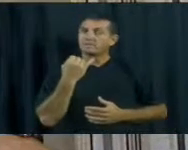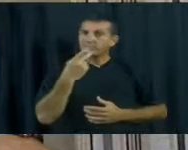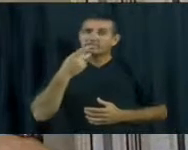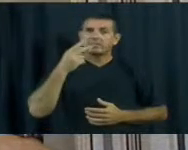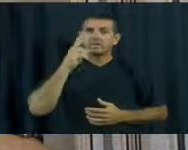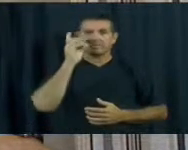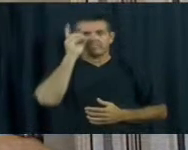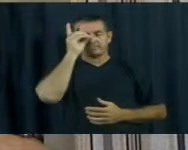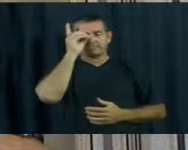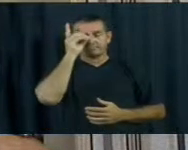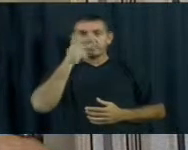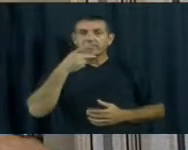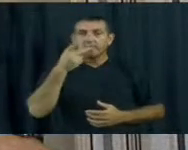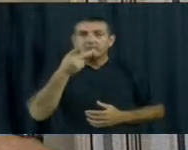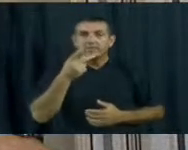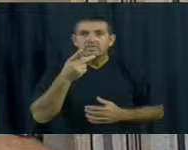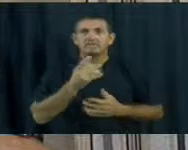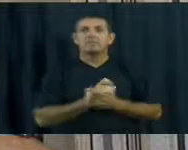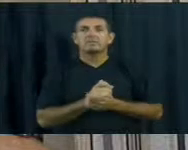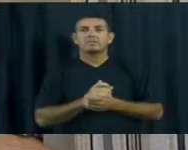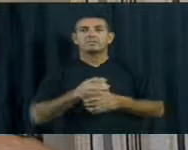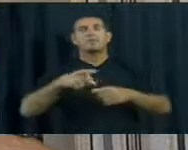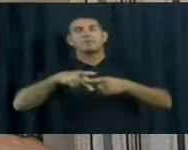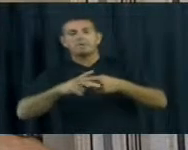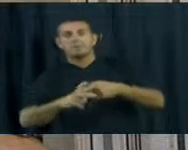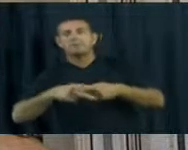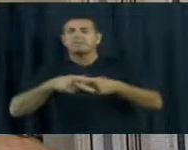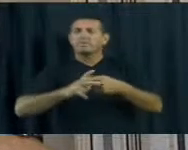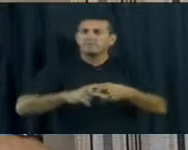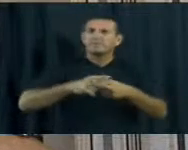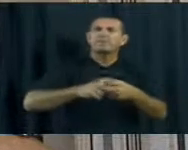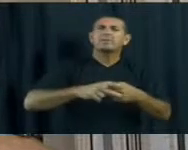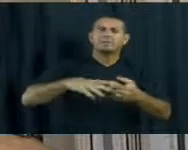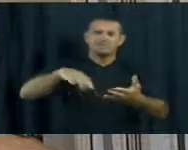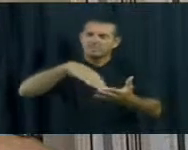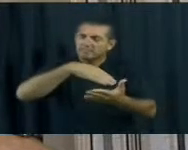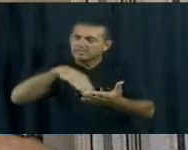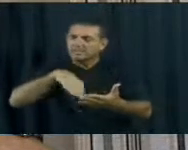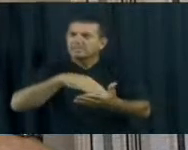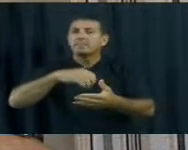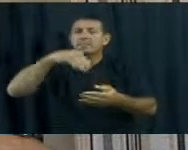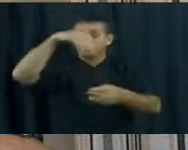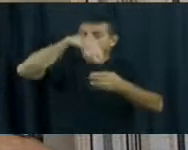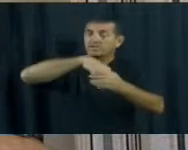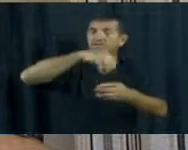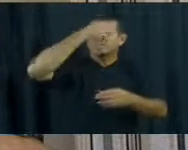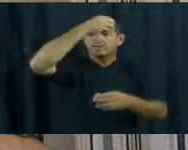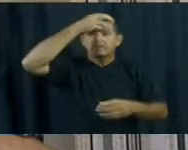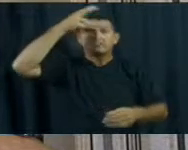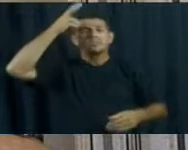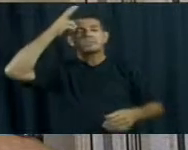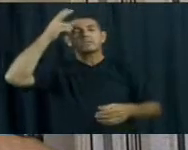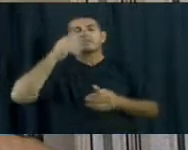de falar para você que nós estamos fazendo uma reforma administrativa, Luciana, na prefeitura, e nós teremos a